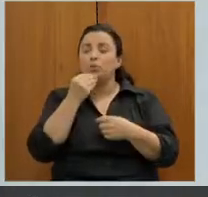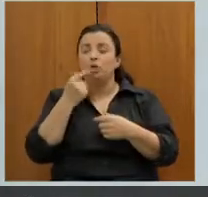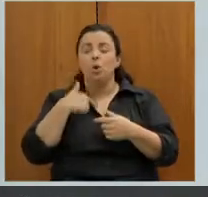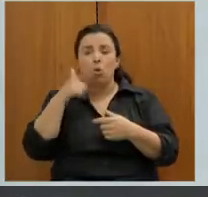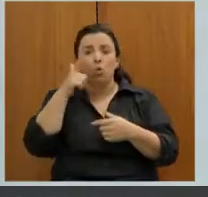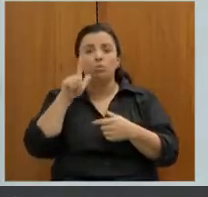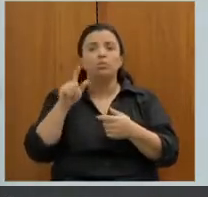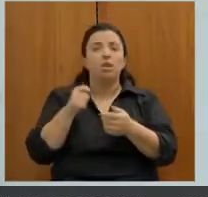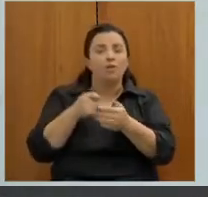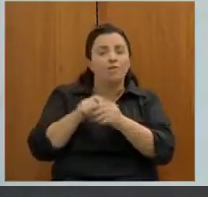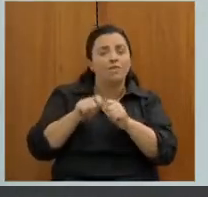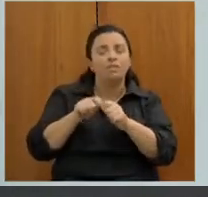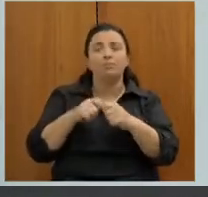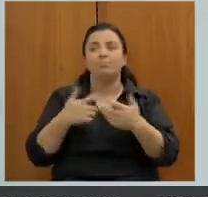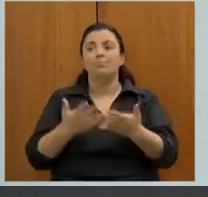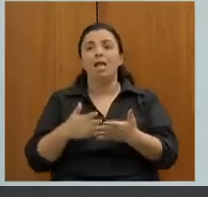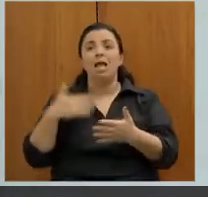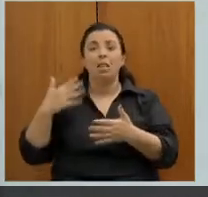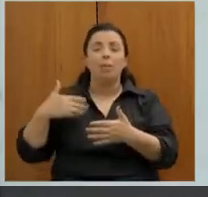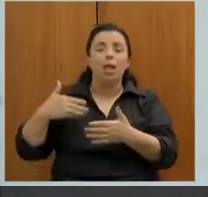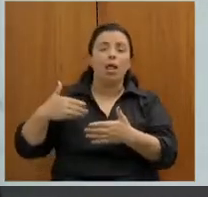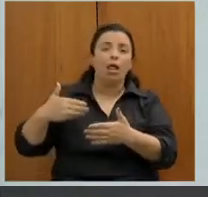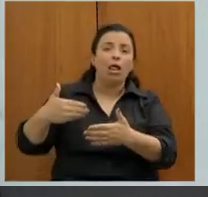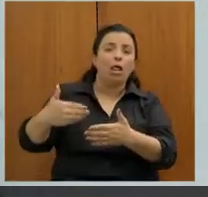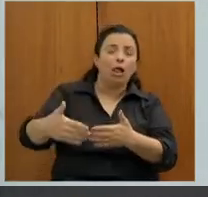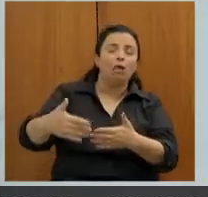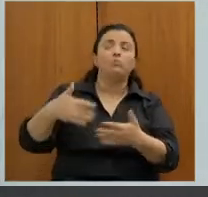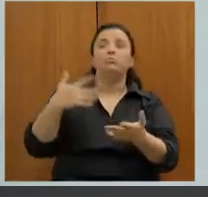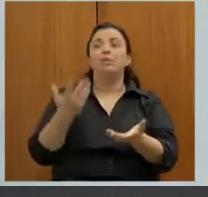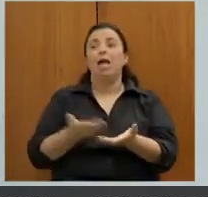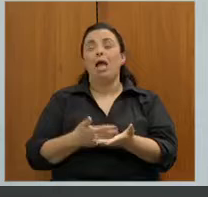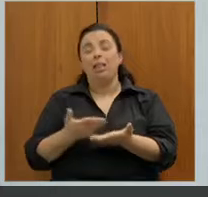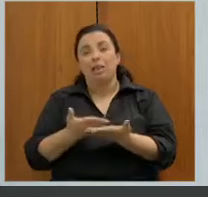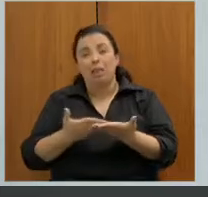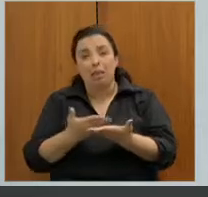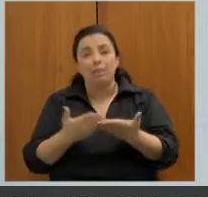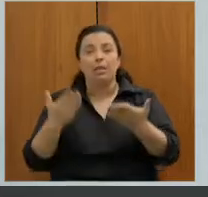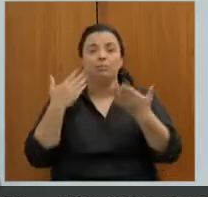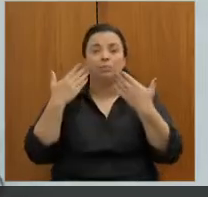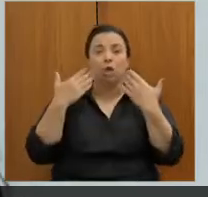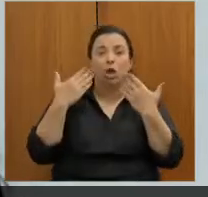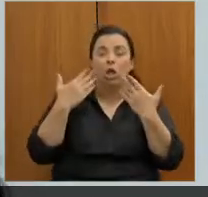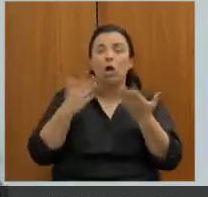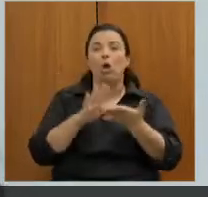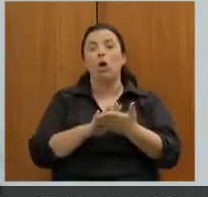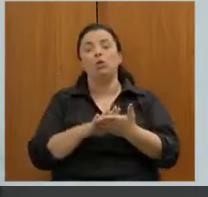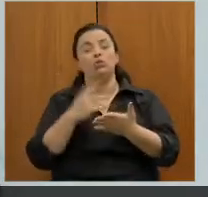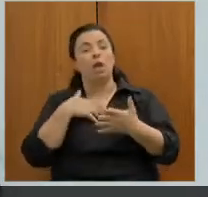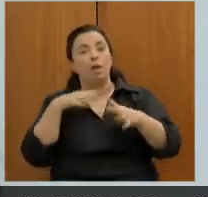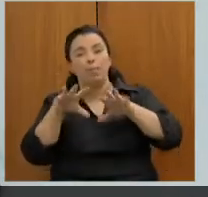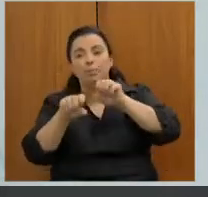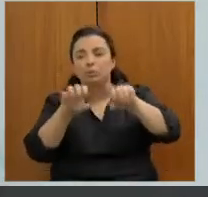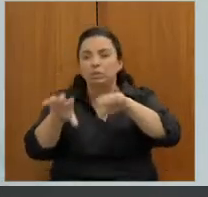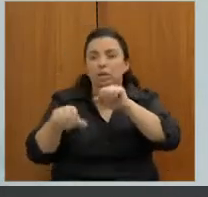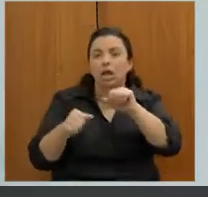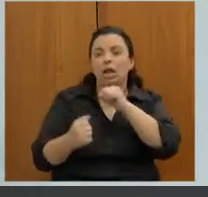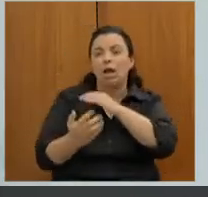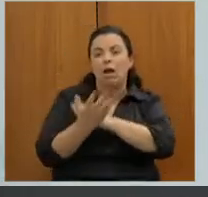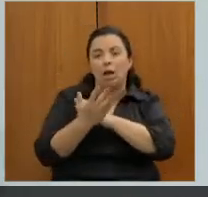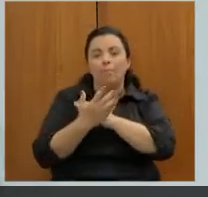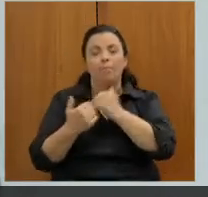né Depois de um monte de tratamento o tratamento psicológico eu mesmo me curando buscando apoio